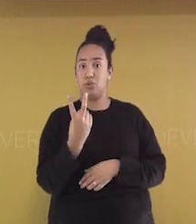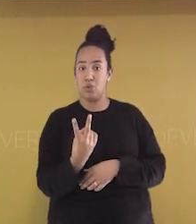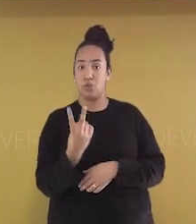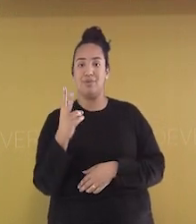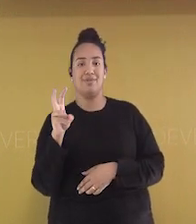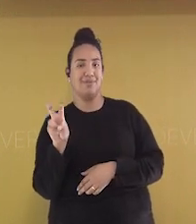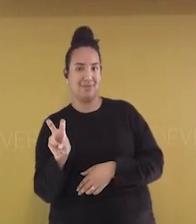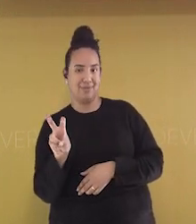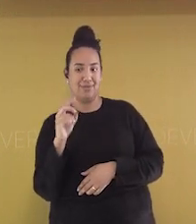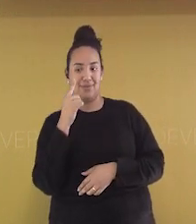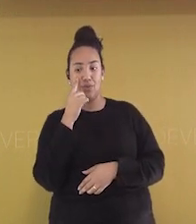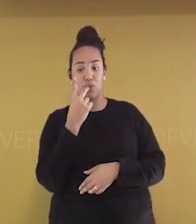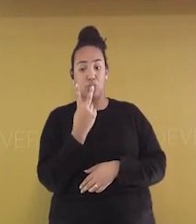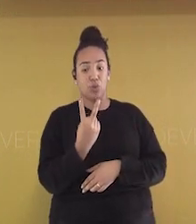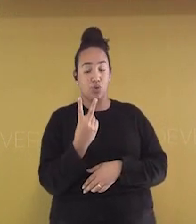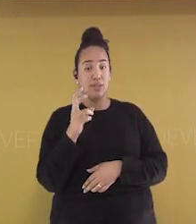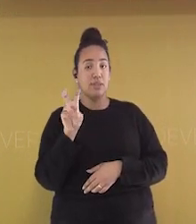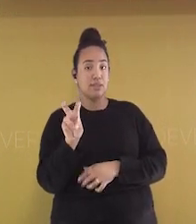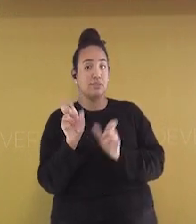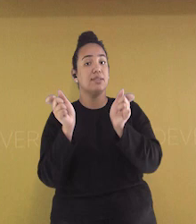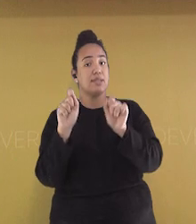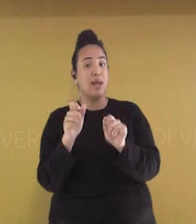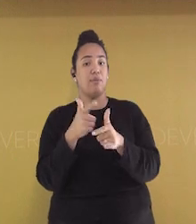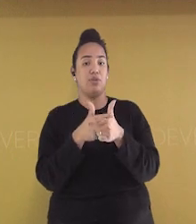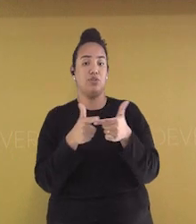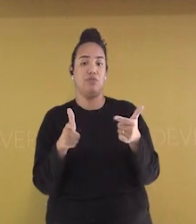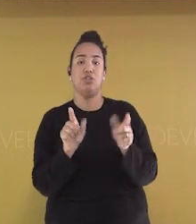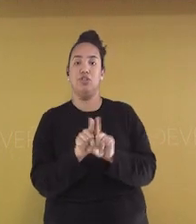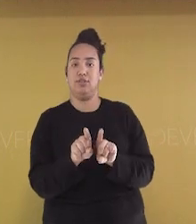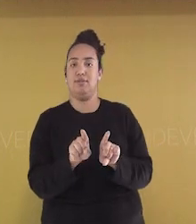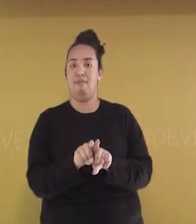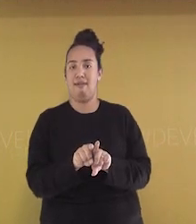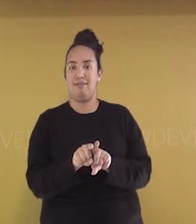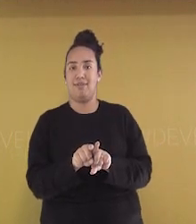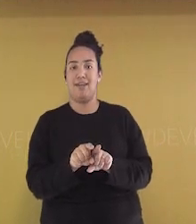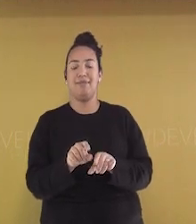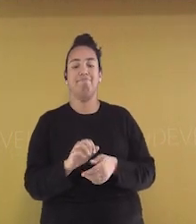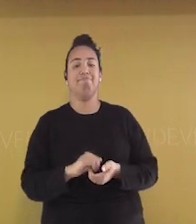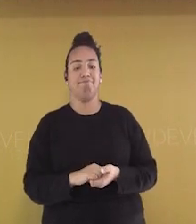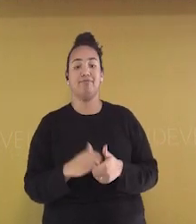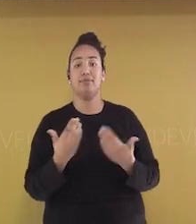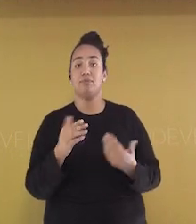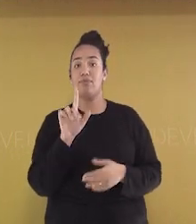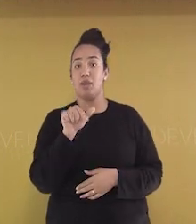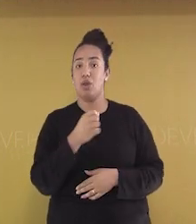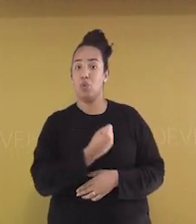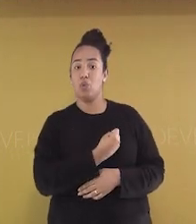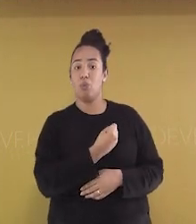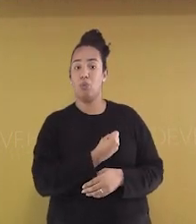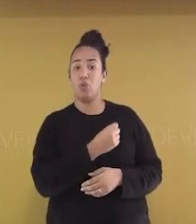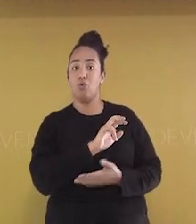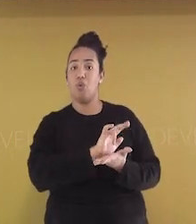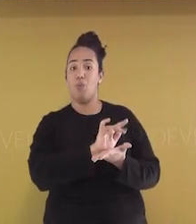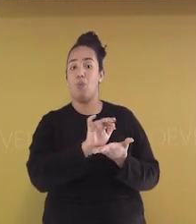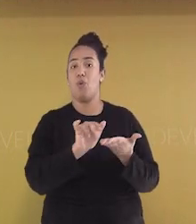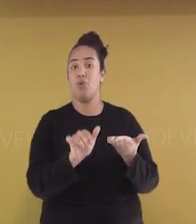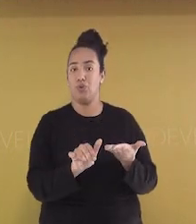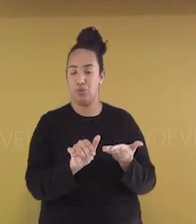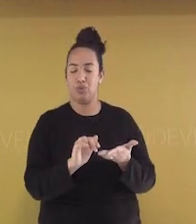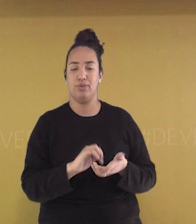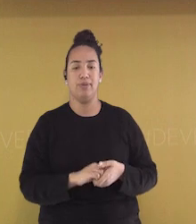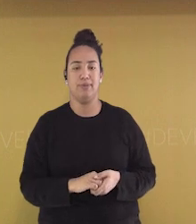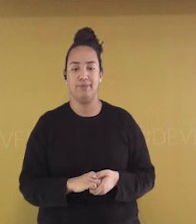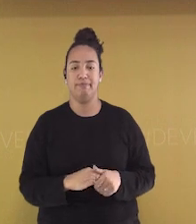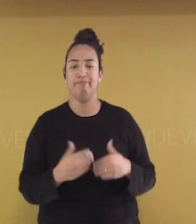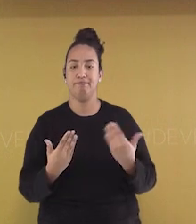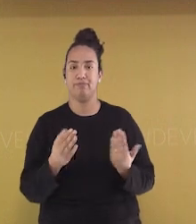10 possui mais dois divisores, além do 1 e dele próprio. Por isso, ele é um número composto. E se